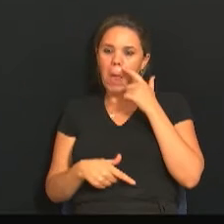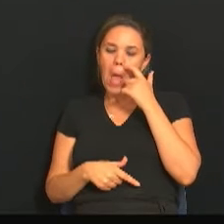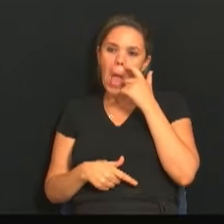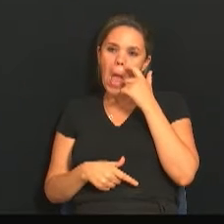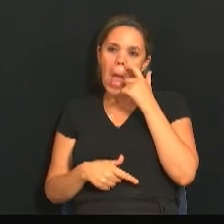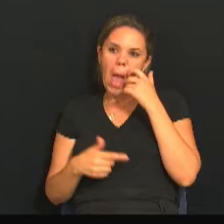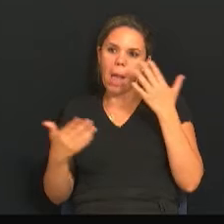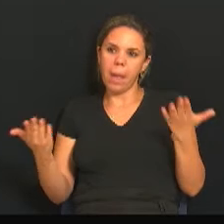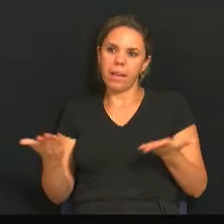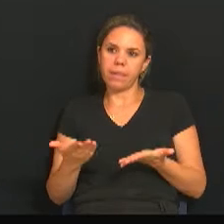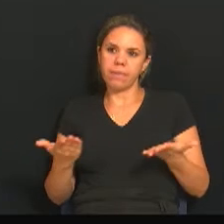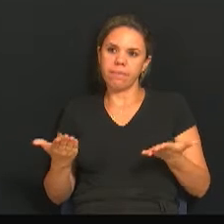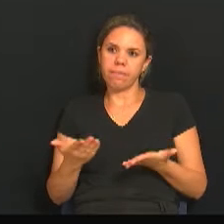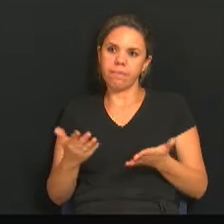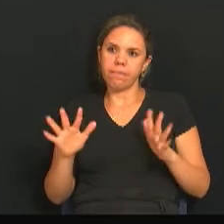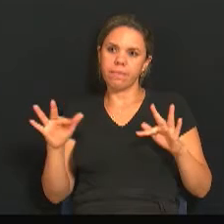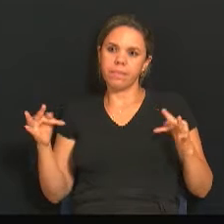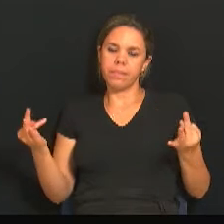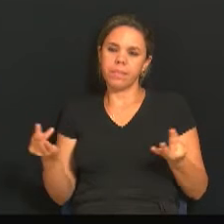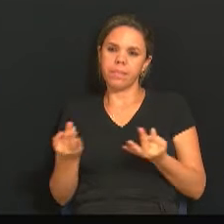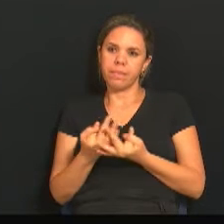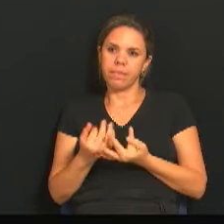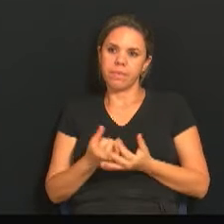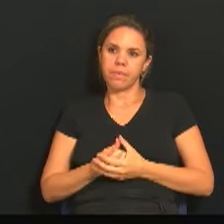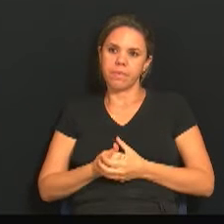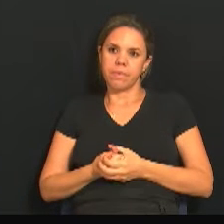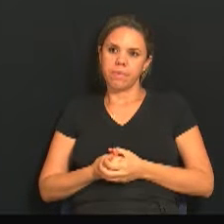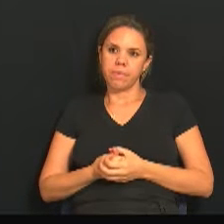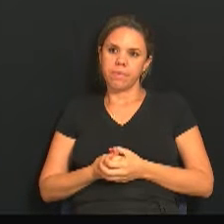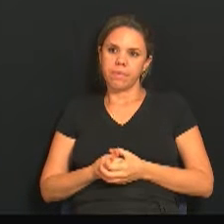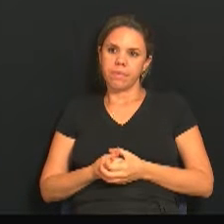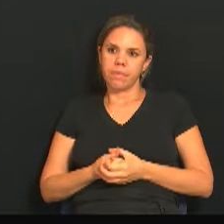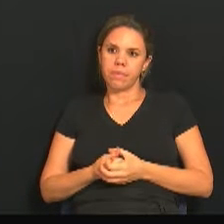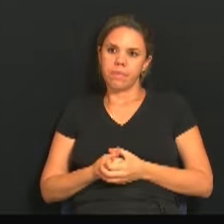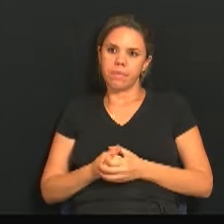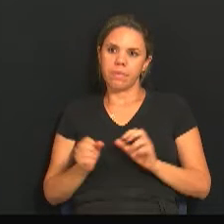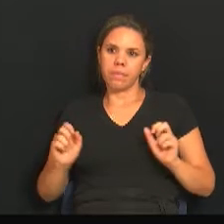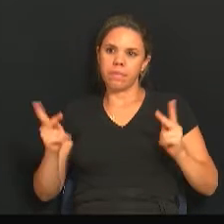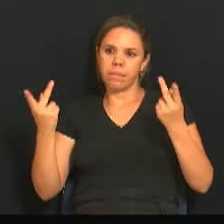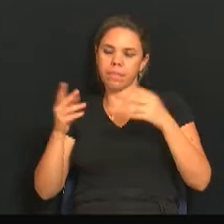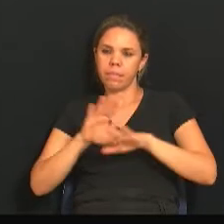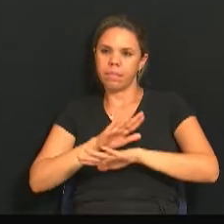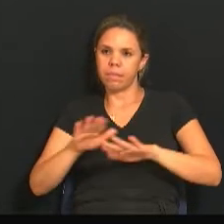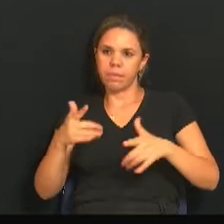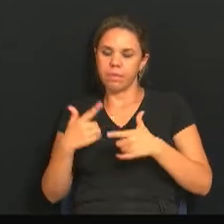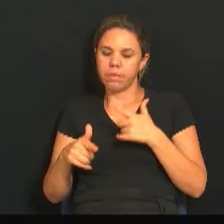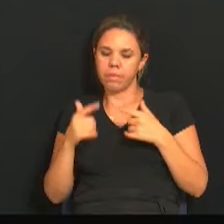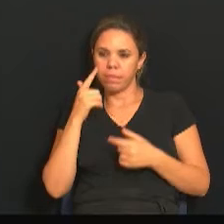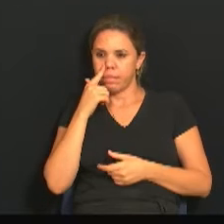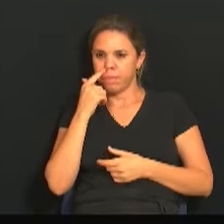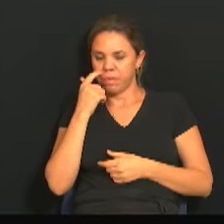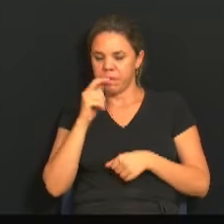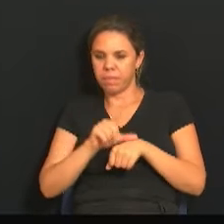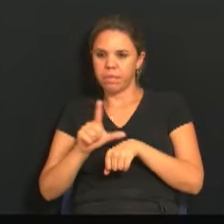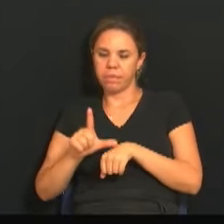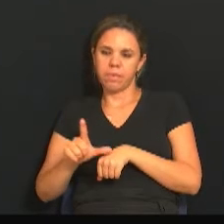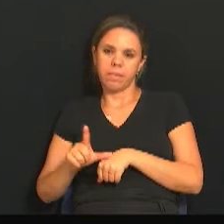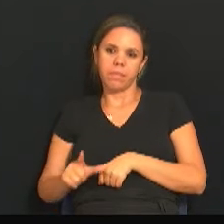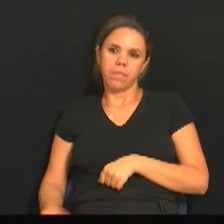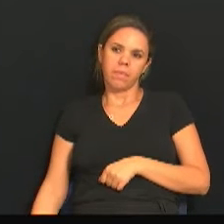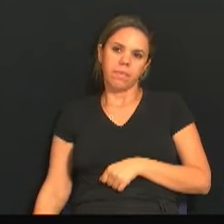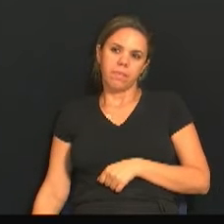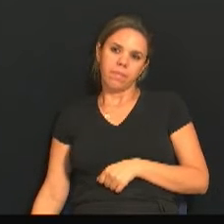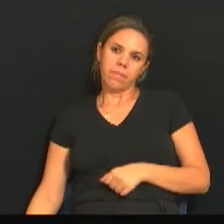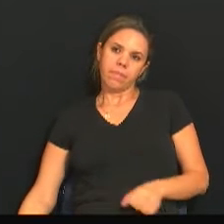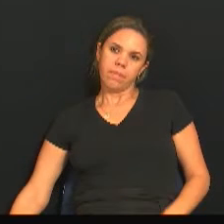hoje afugenta a família, acaba com o maior shopping a céu aberto, que é aqui do centro de